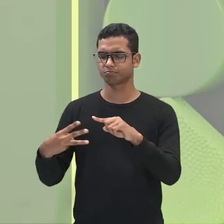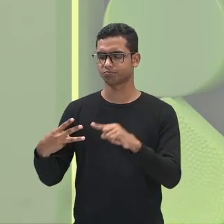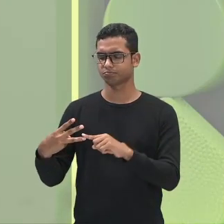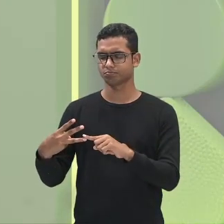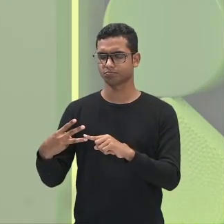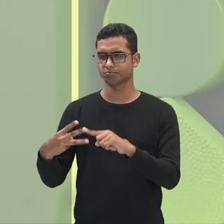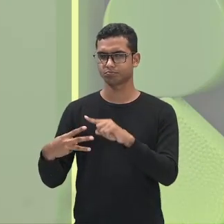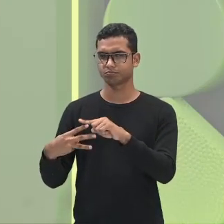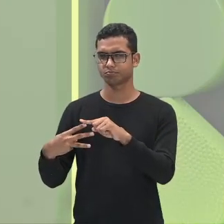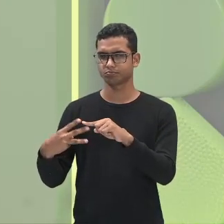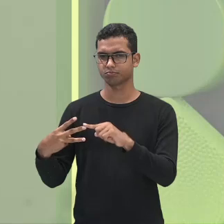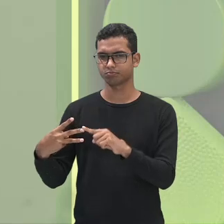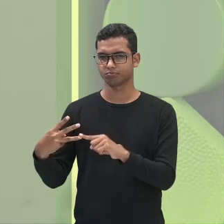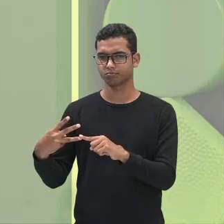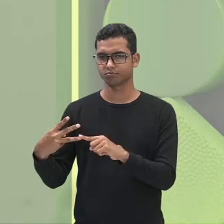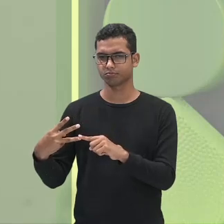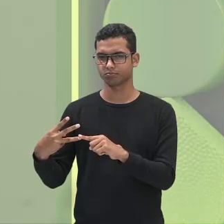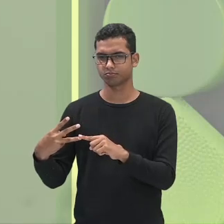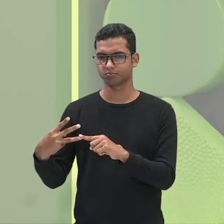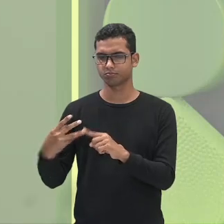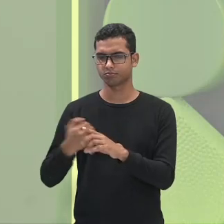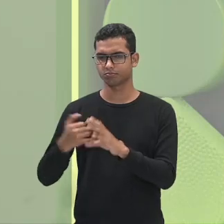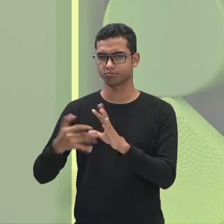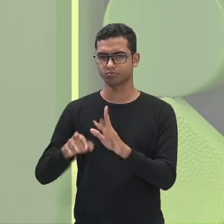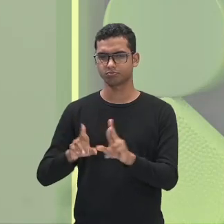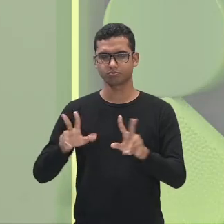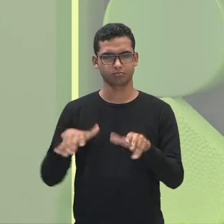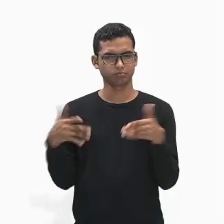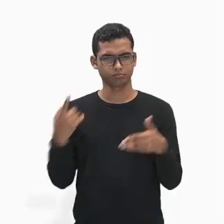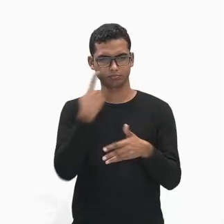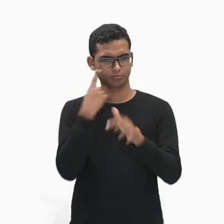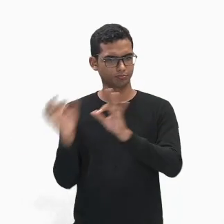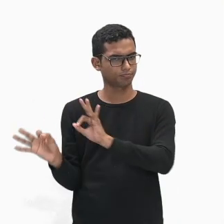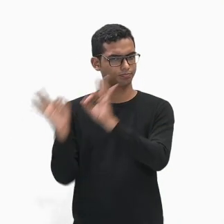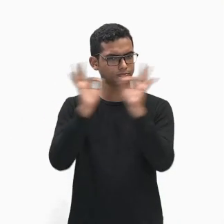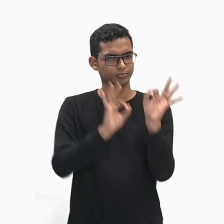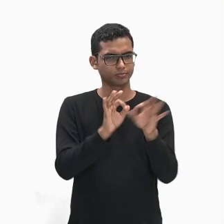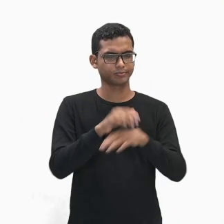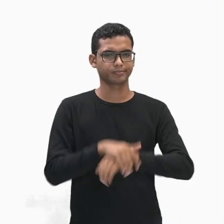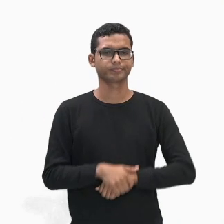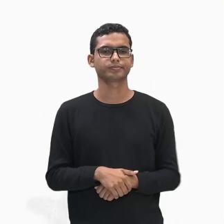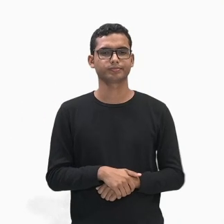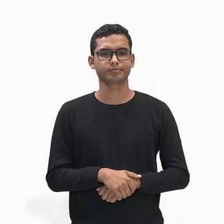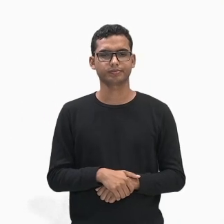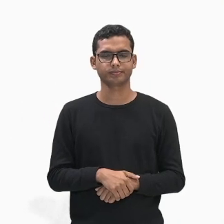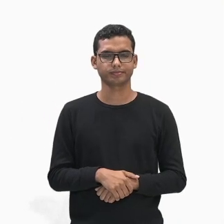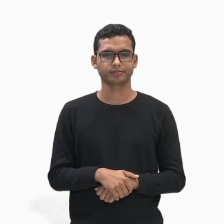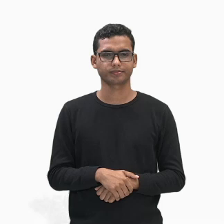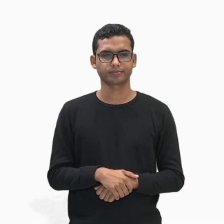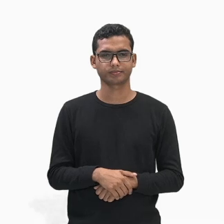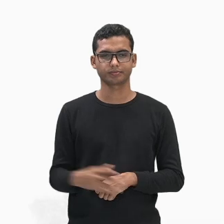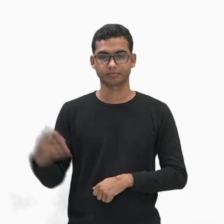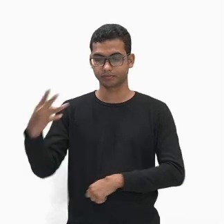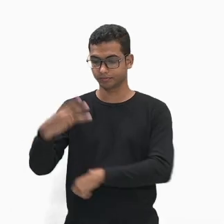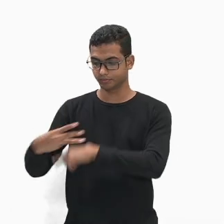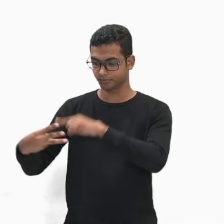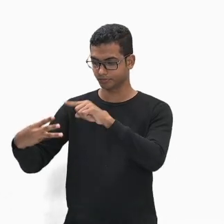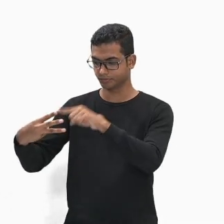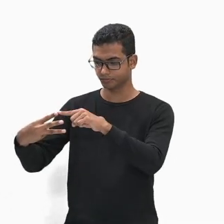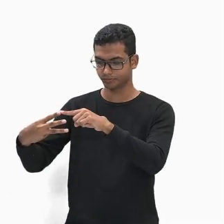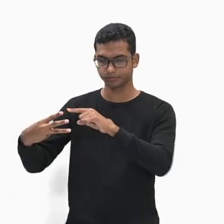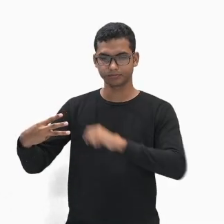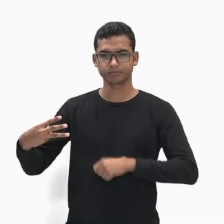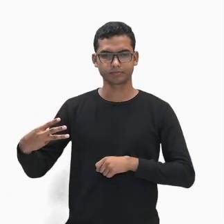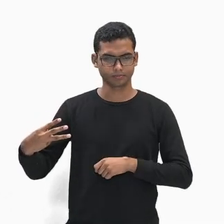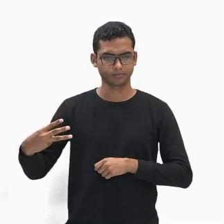os isolantes? Vamos lá conferir? Olha lá. A diferença. Temos aqui,